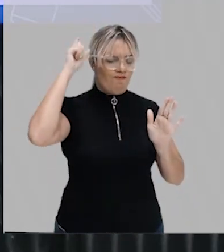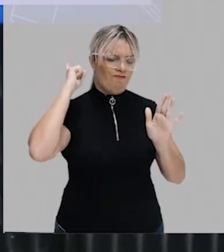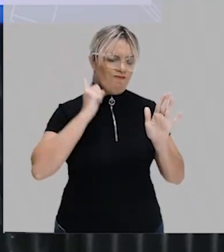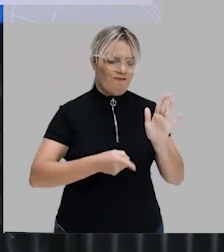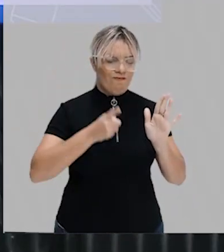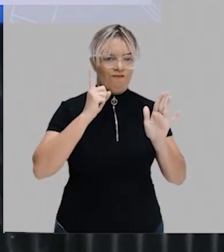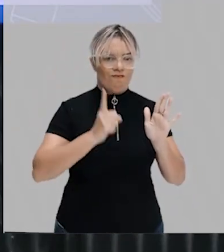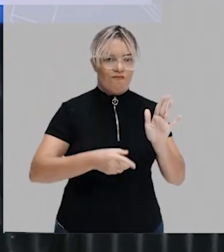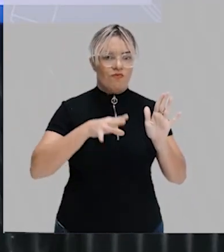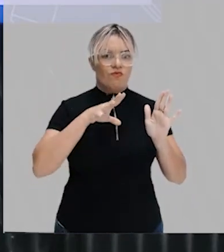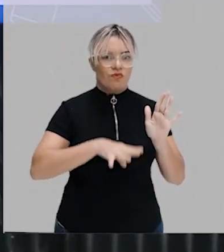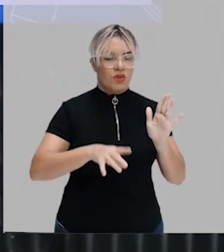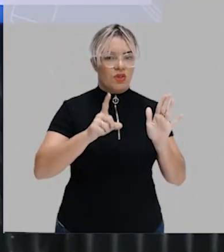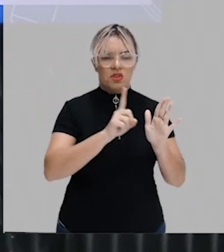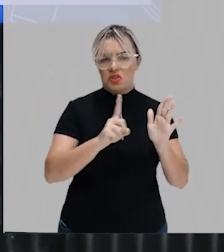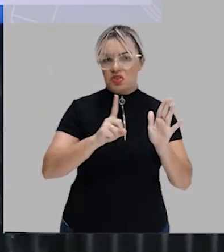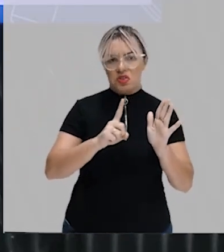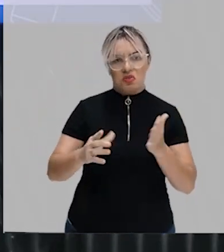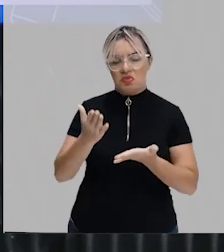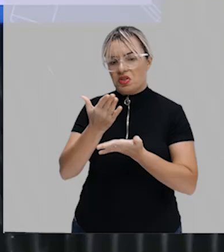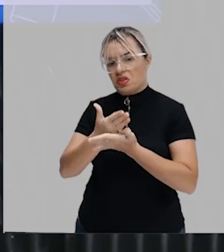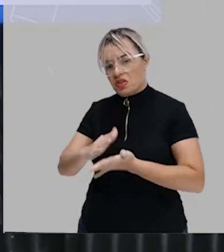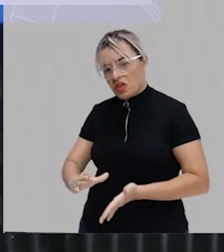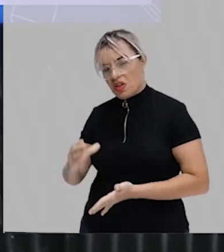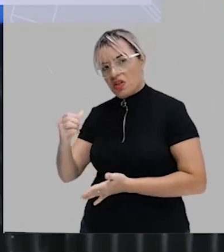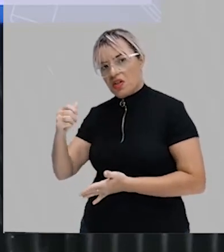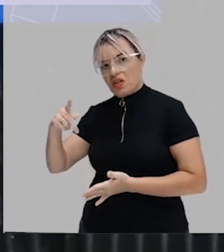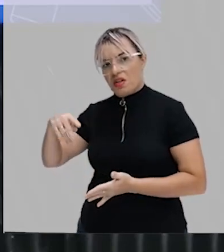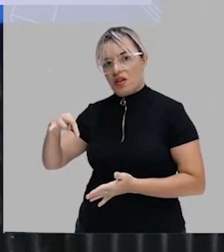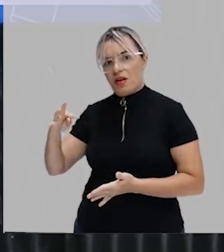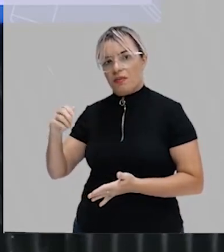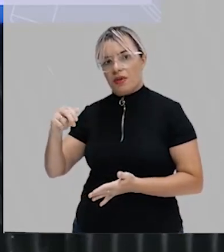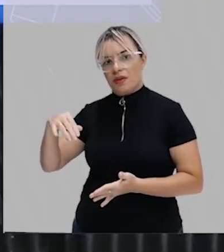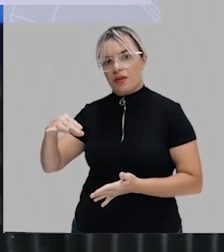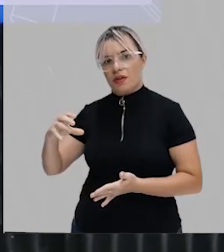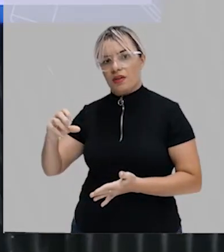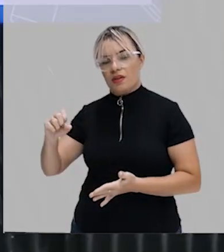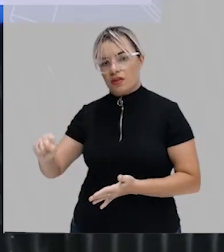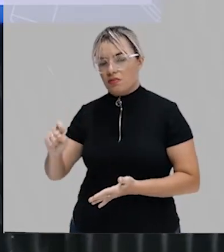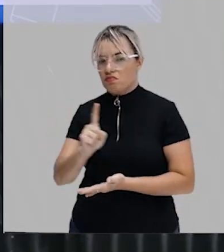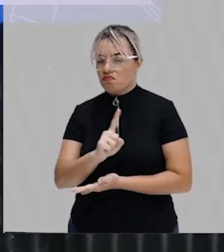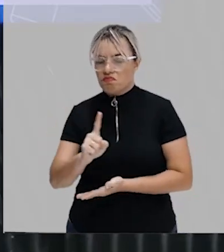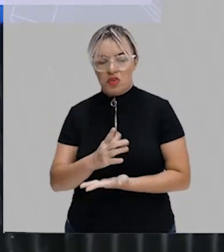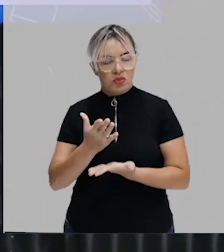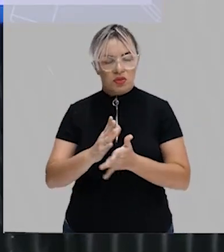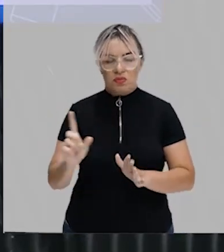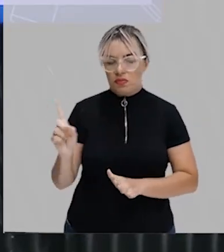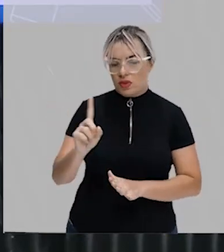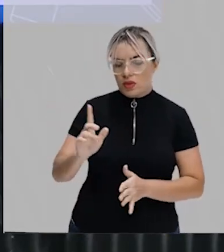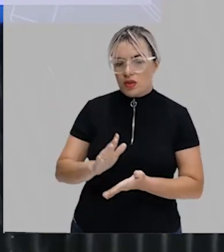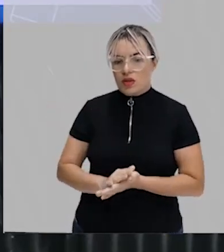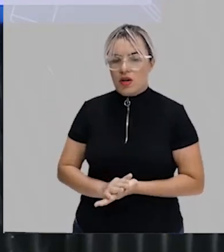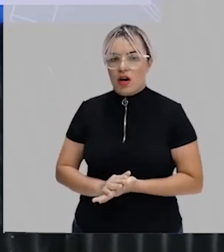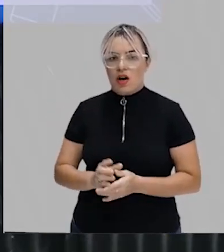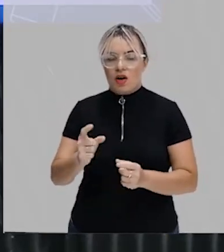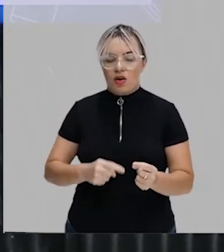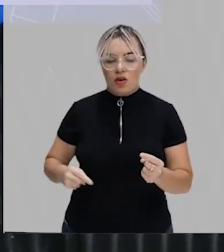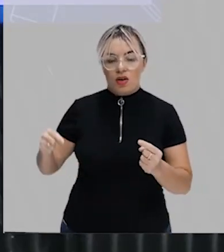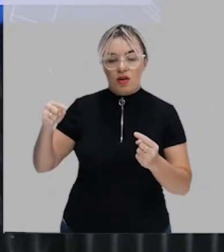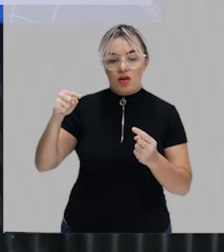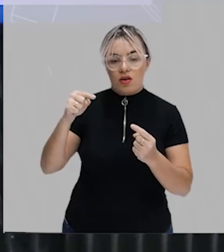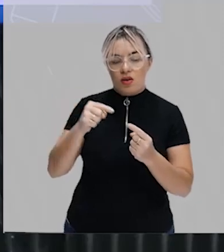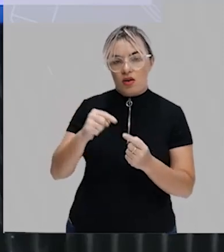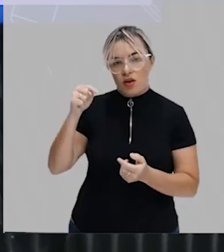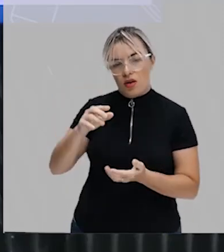com as capitanias, que deveria estimular o povoamento das capitanias. Haja vista, a maioria das